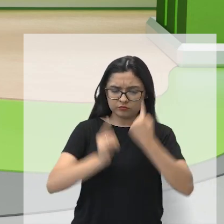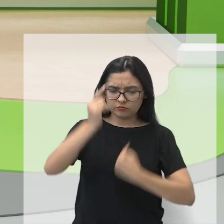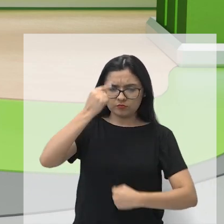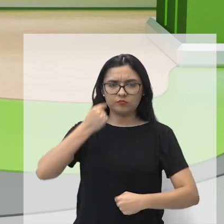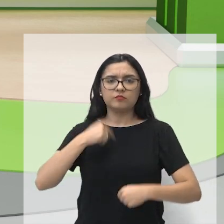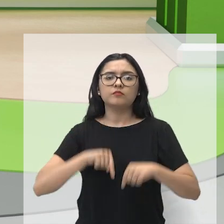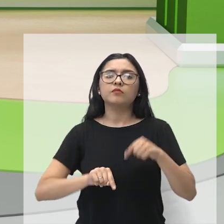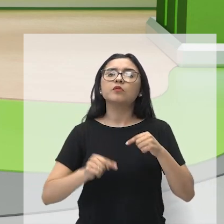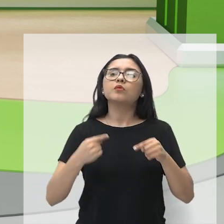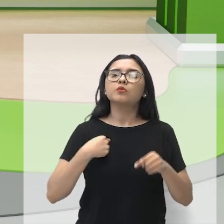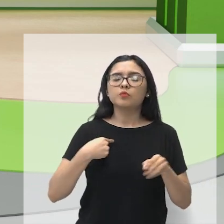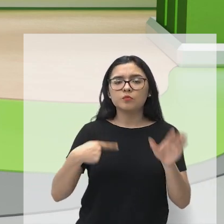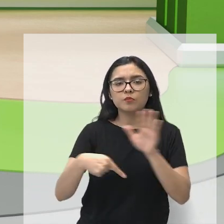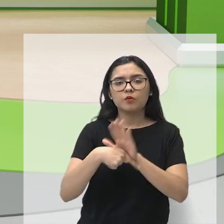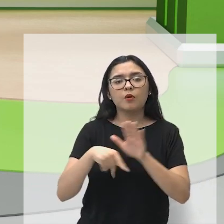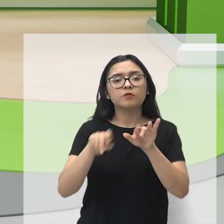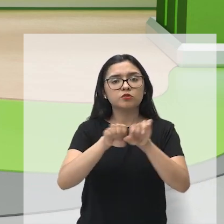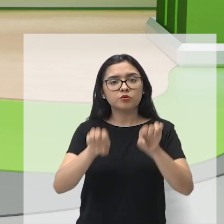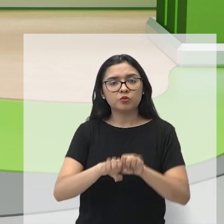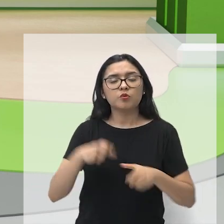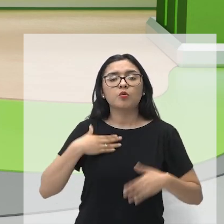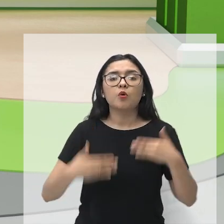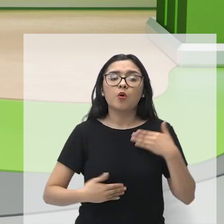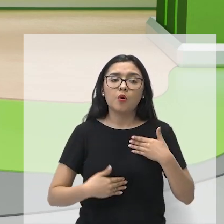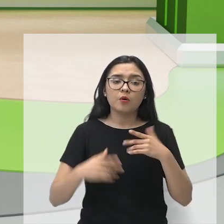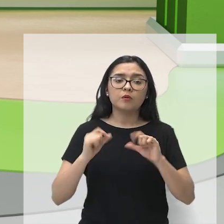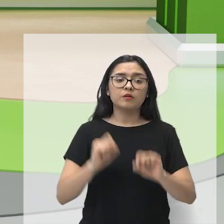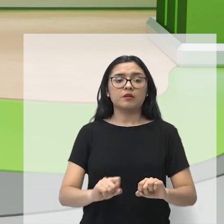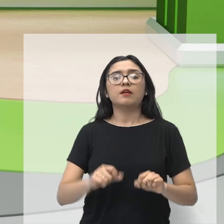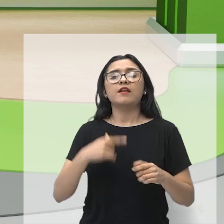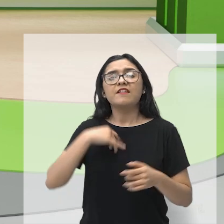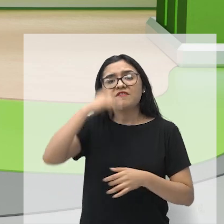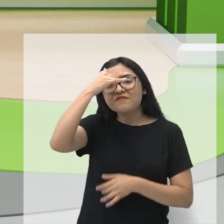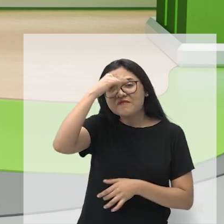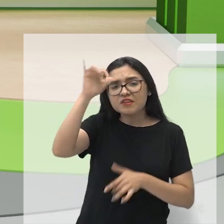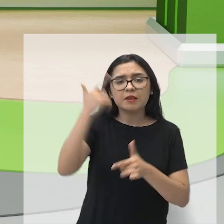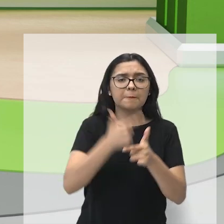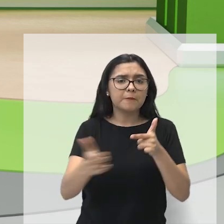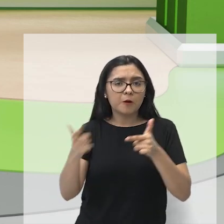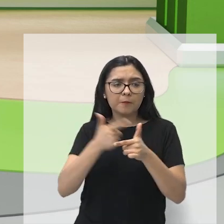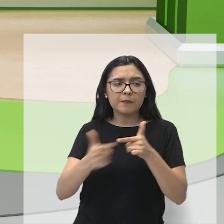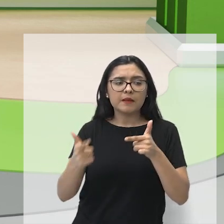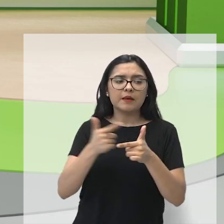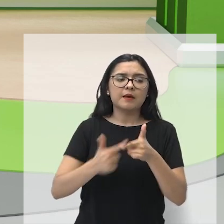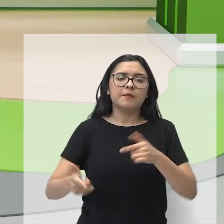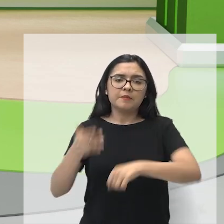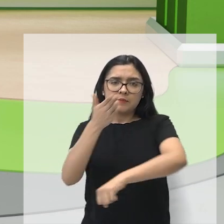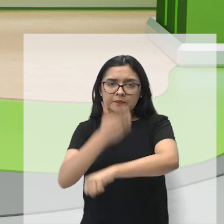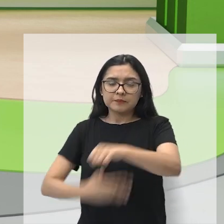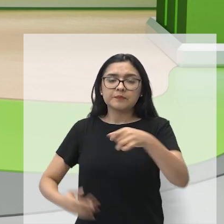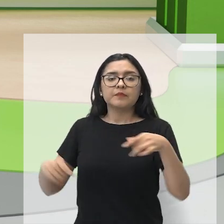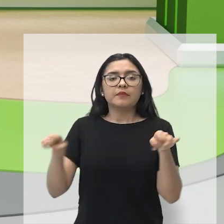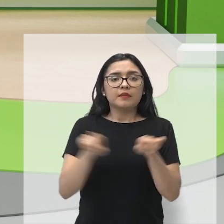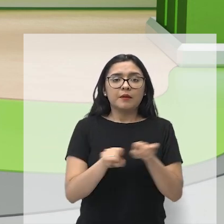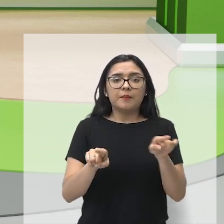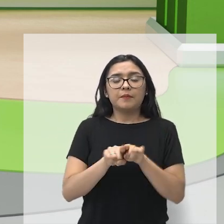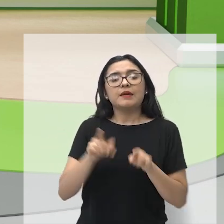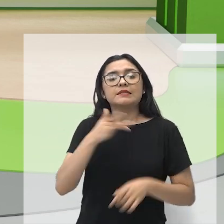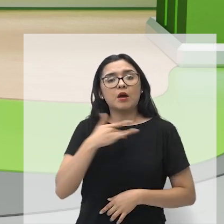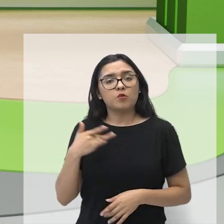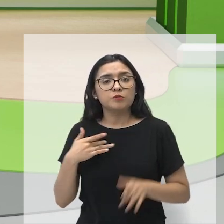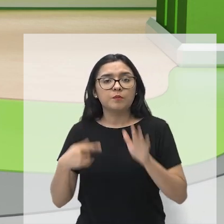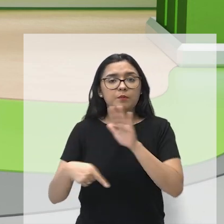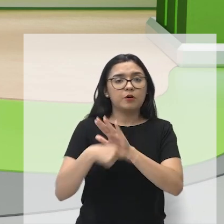a prevenção e o tratamento de lesões, a promoção da saúde óssea